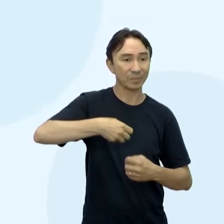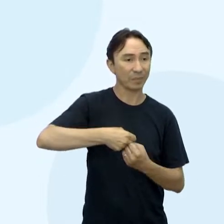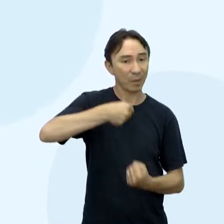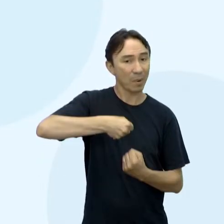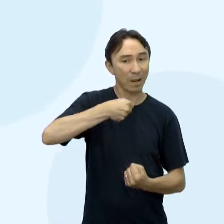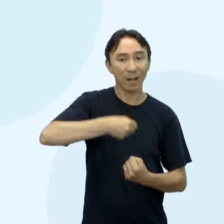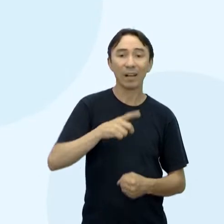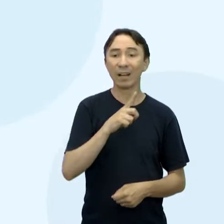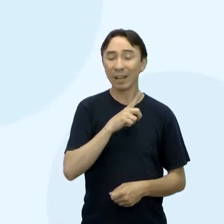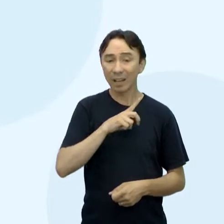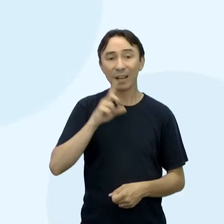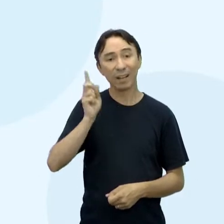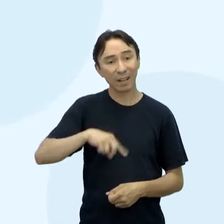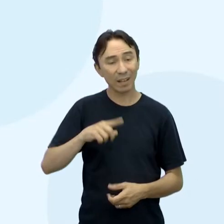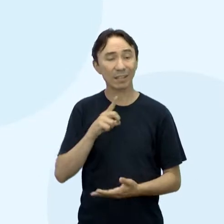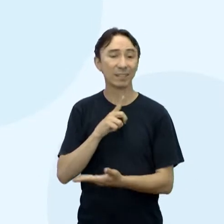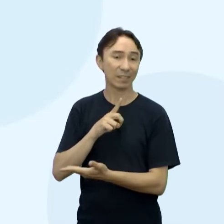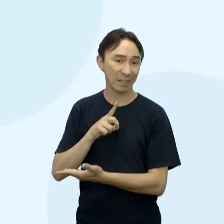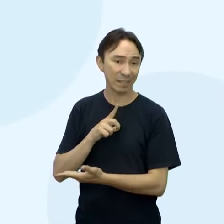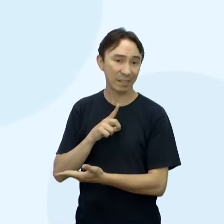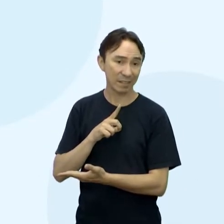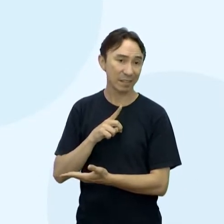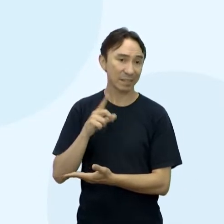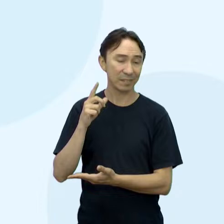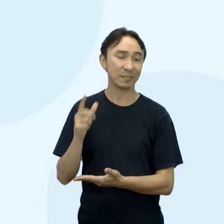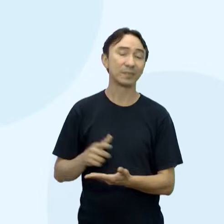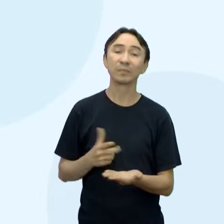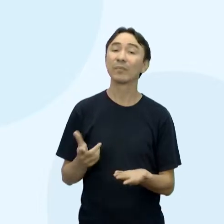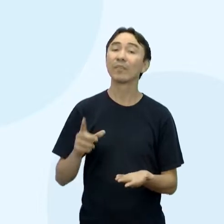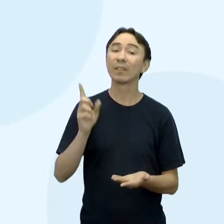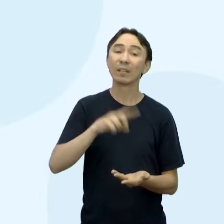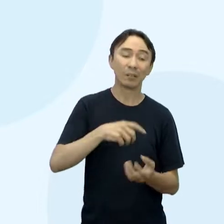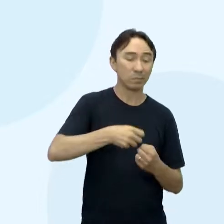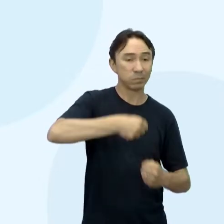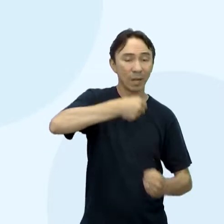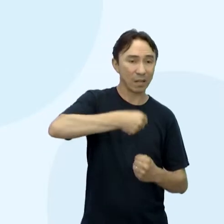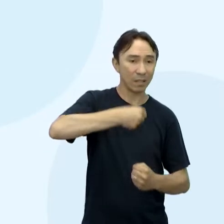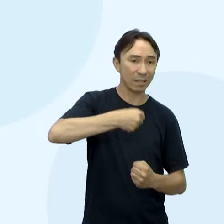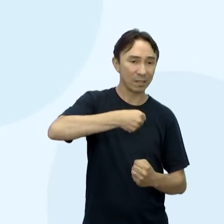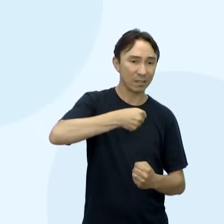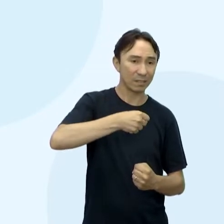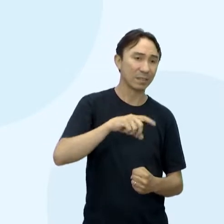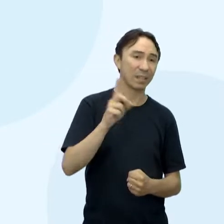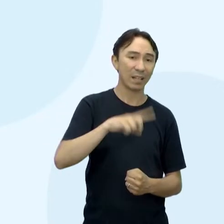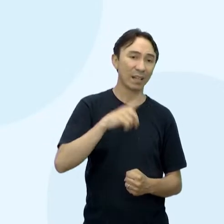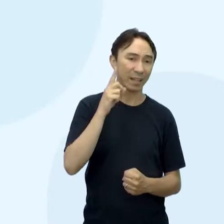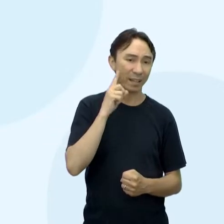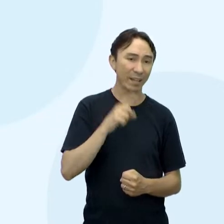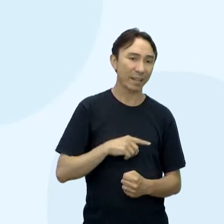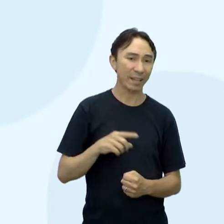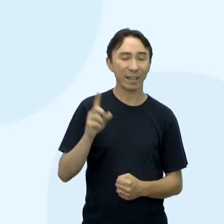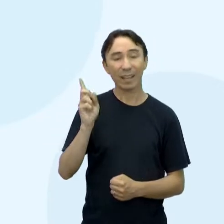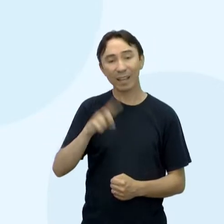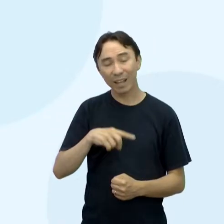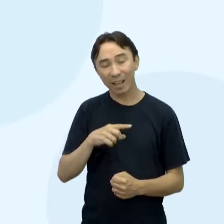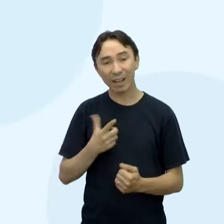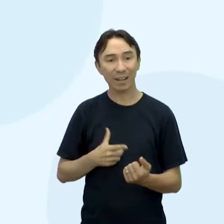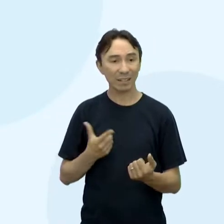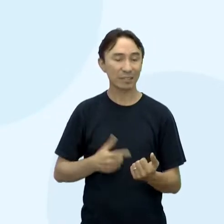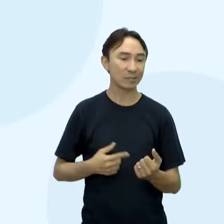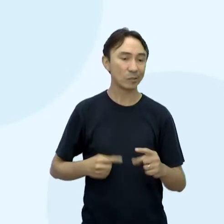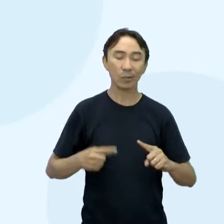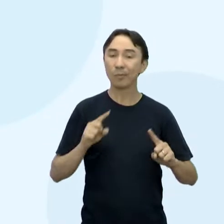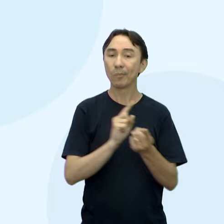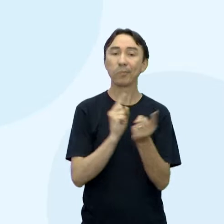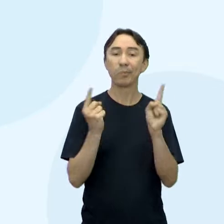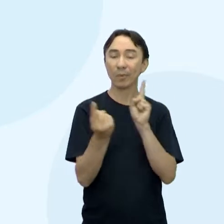elástica multiplicado pelo alongamento ou a deformação da mola. Esse negativo quer dizer que é o sentido contrário né, à força peso,